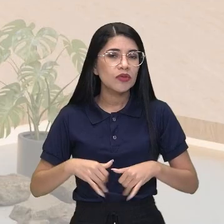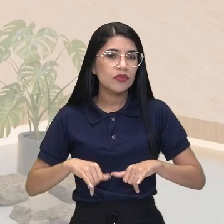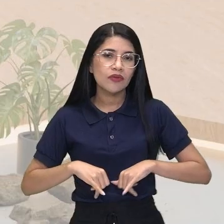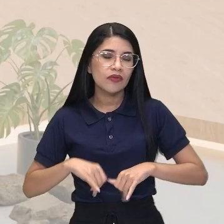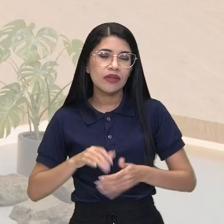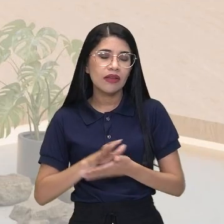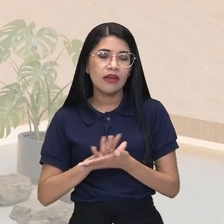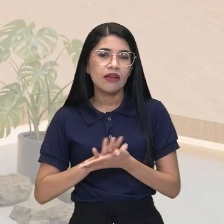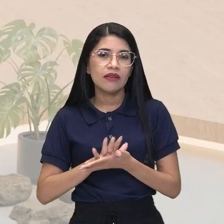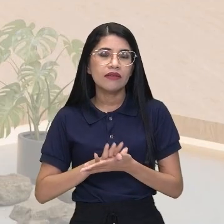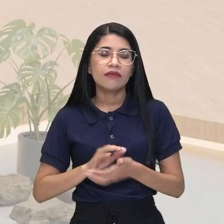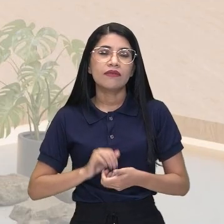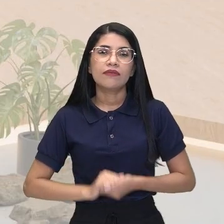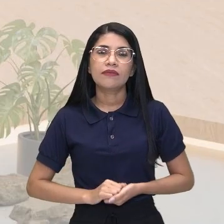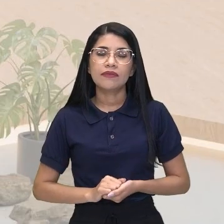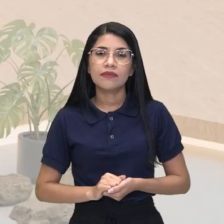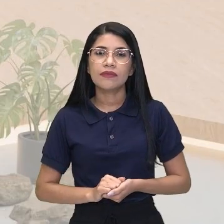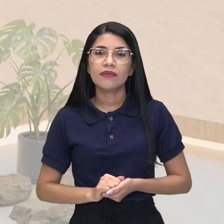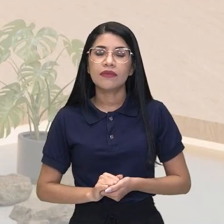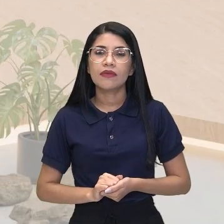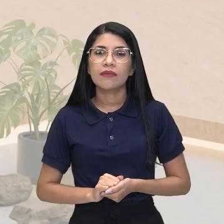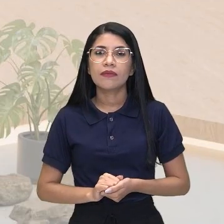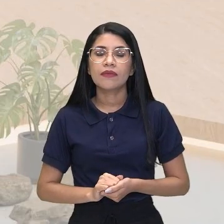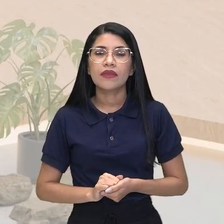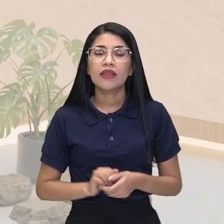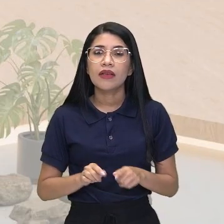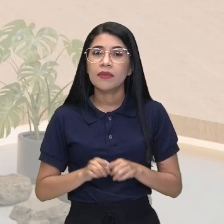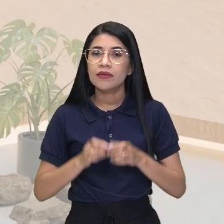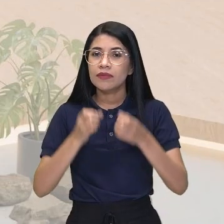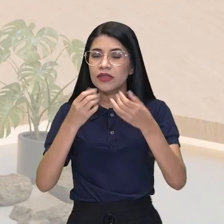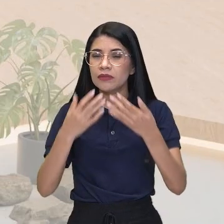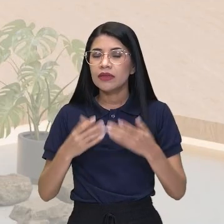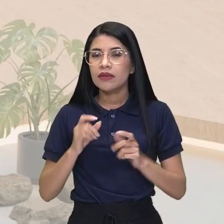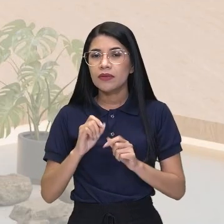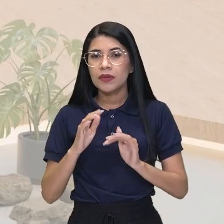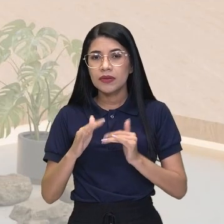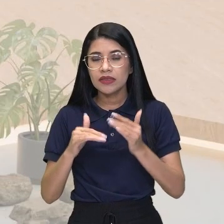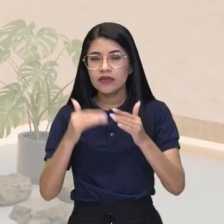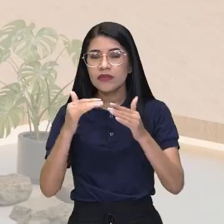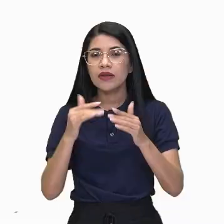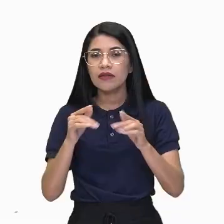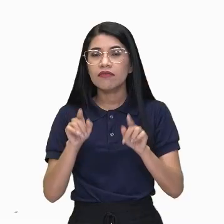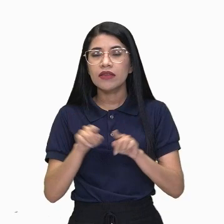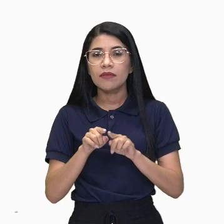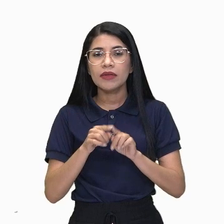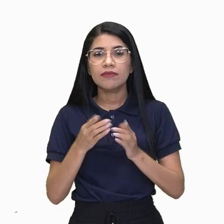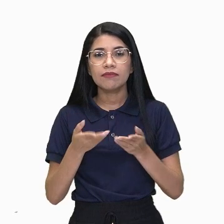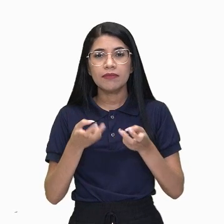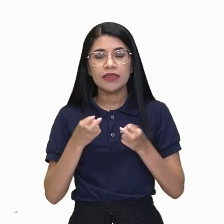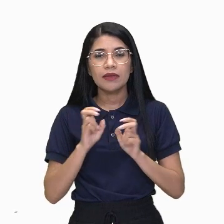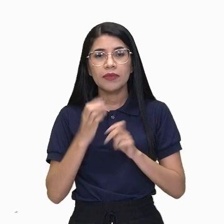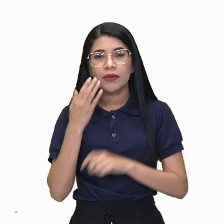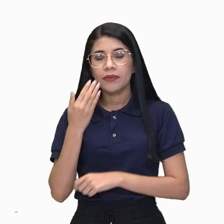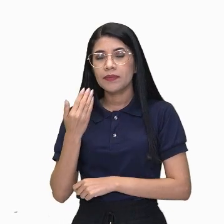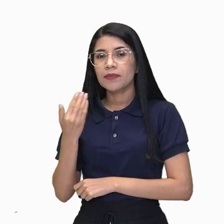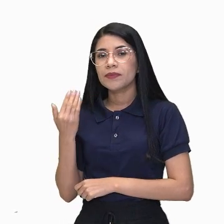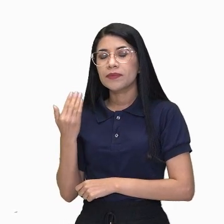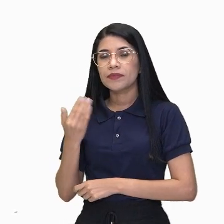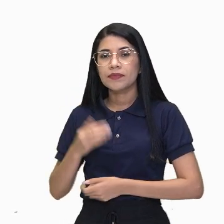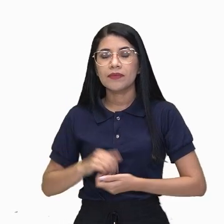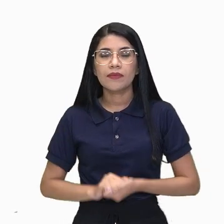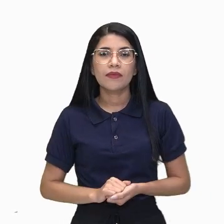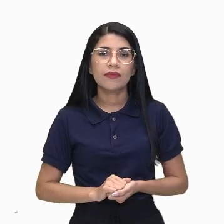ser levantada. E aí quando a gente fala, né, de questão de desenvolvimento, de tudo isso, a gente vai ver isso aqui, ó, vamos acompanhar, que justamente,